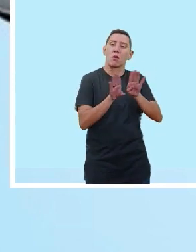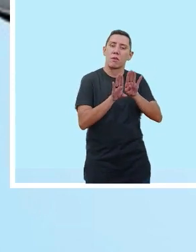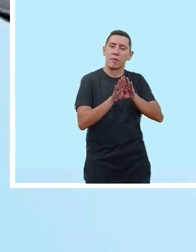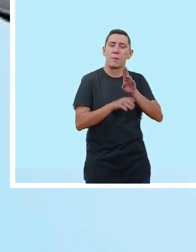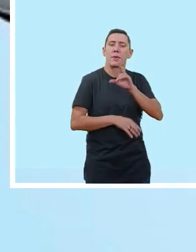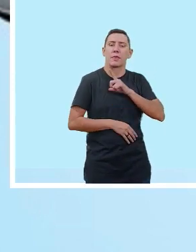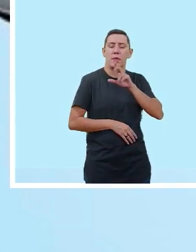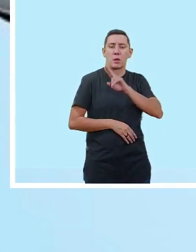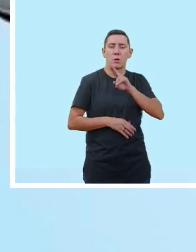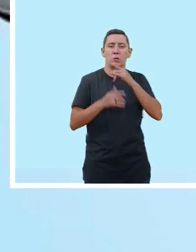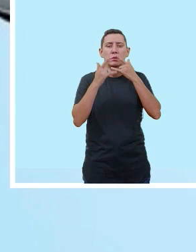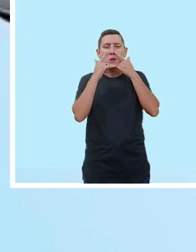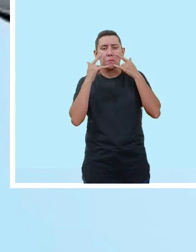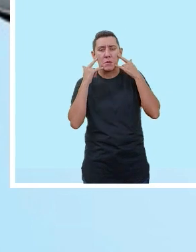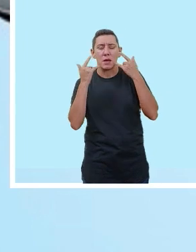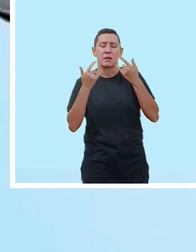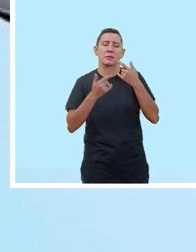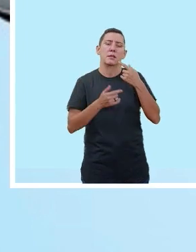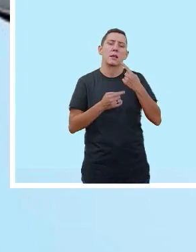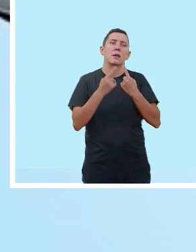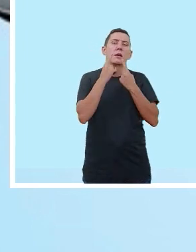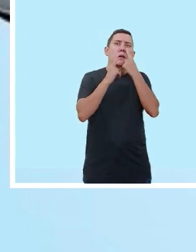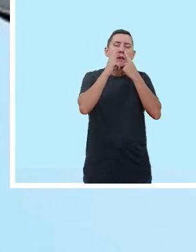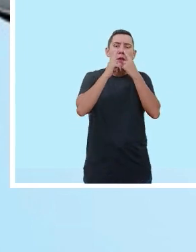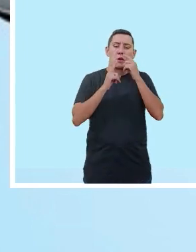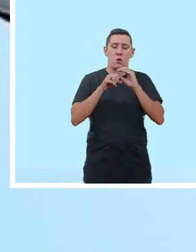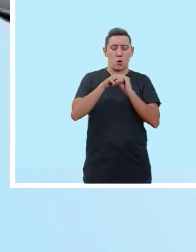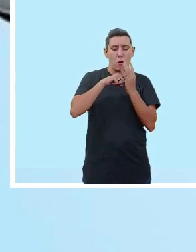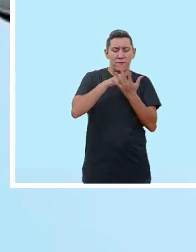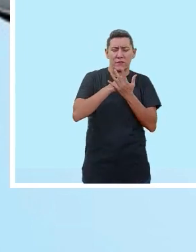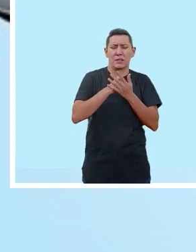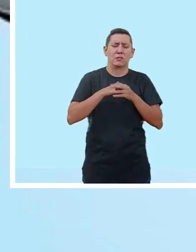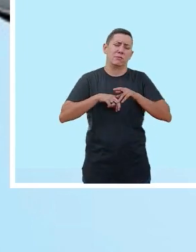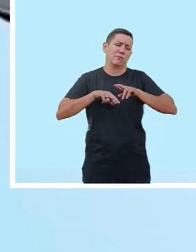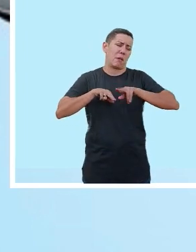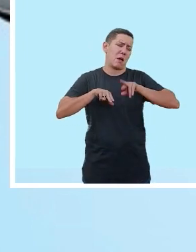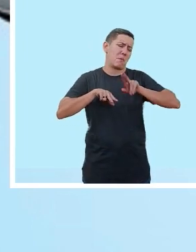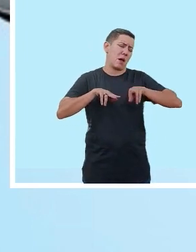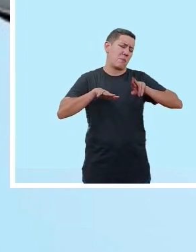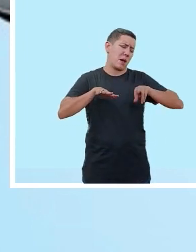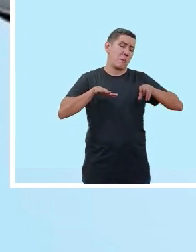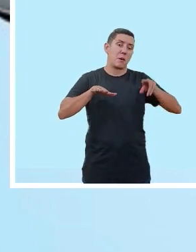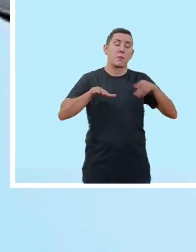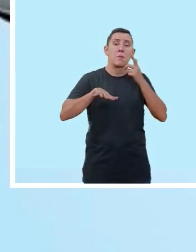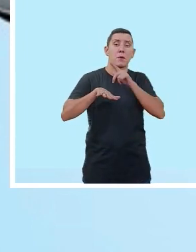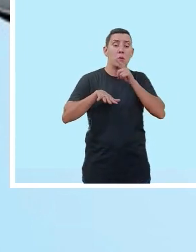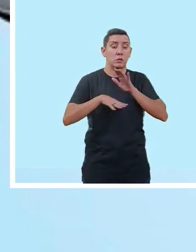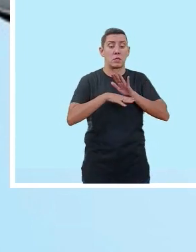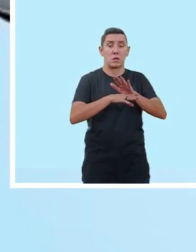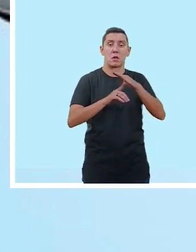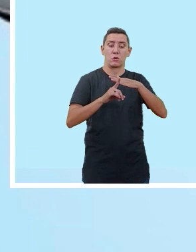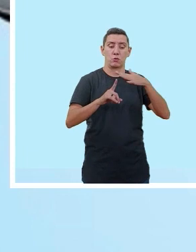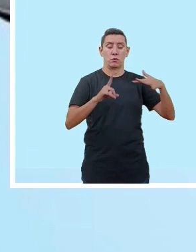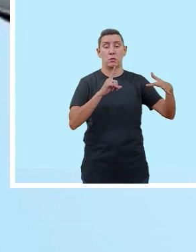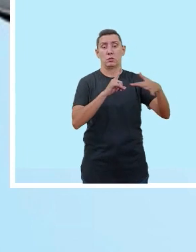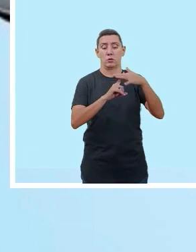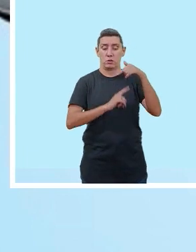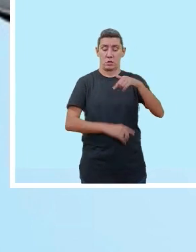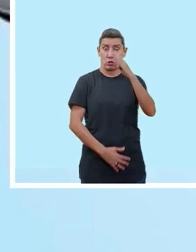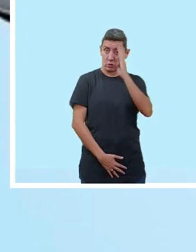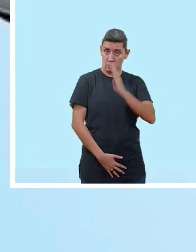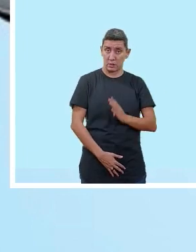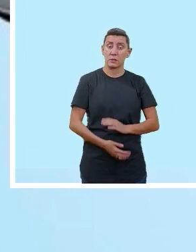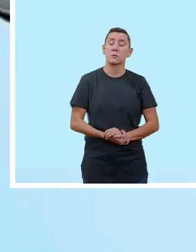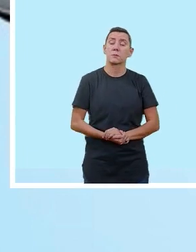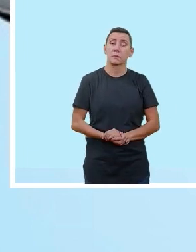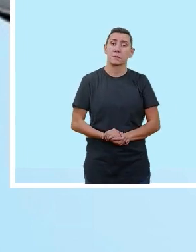máscaras, eficiência em exame de Covid e uma série de outras iniciativas que a Huawei tem para contribuir com a sociedade aqui no Brasil. Tá? Então,